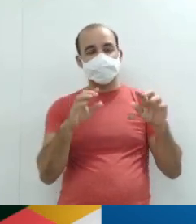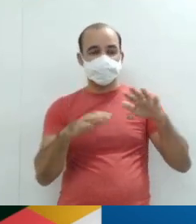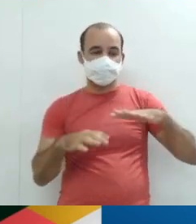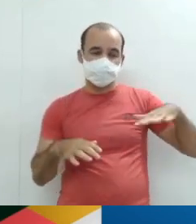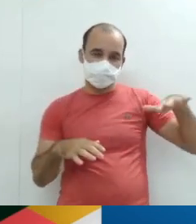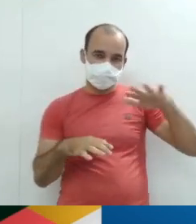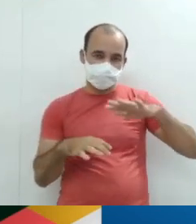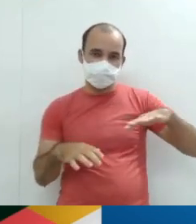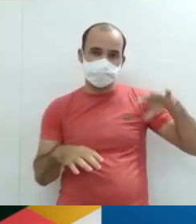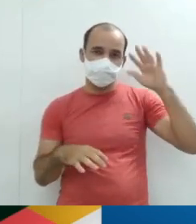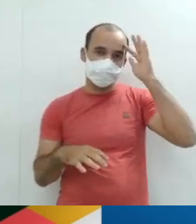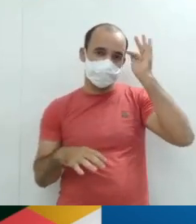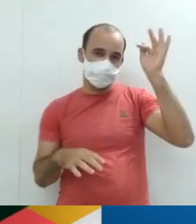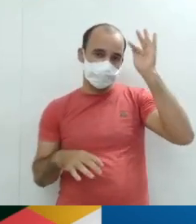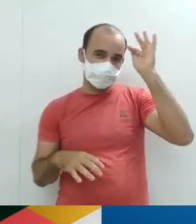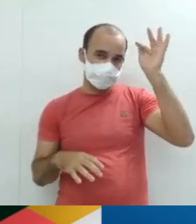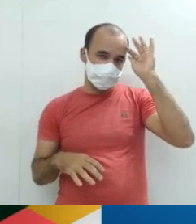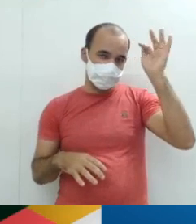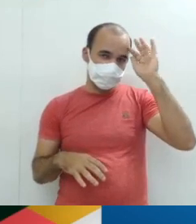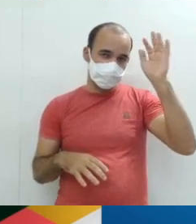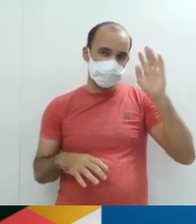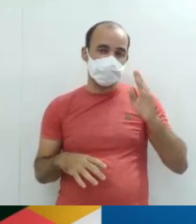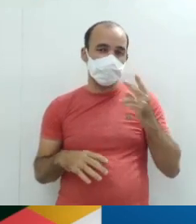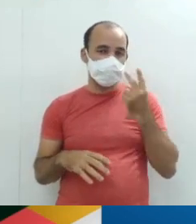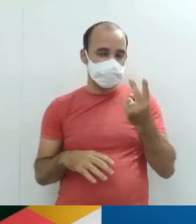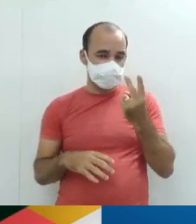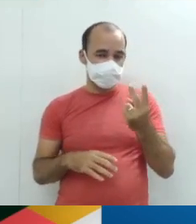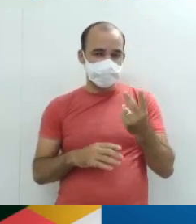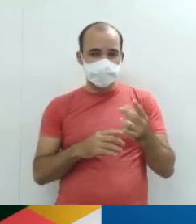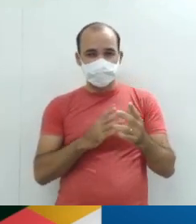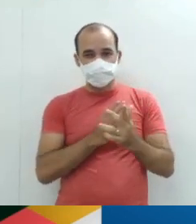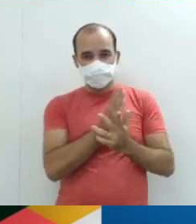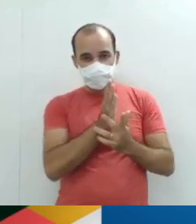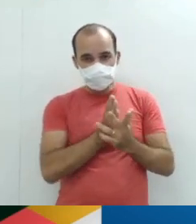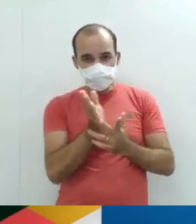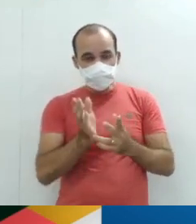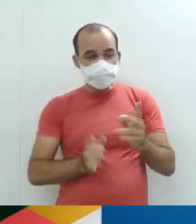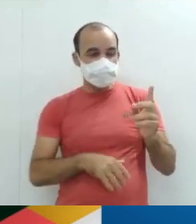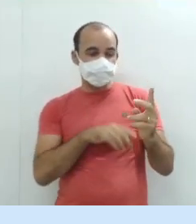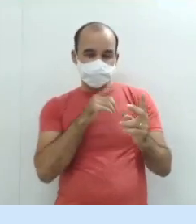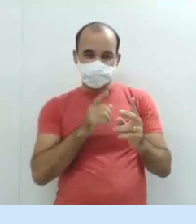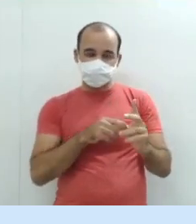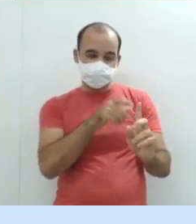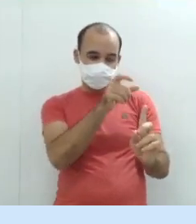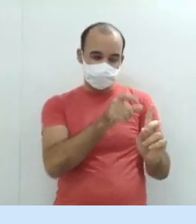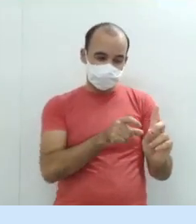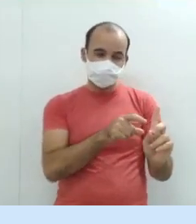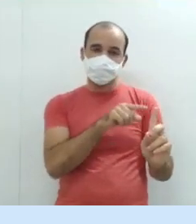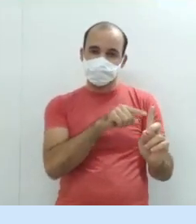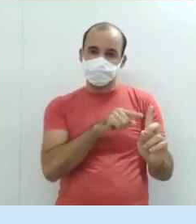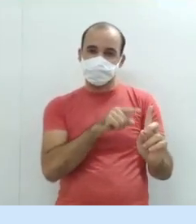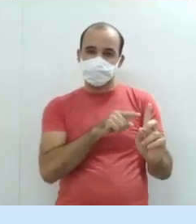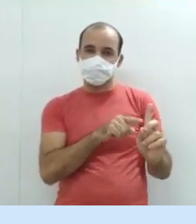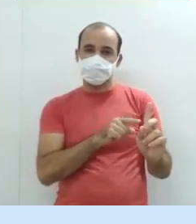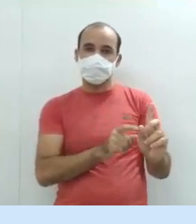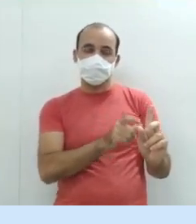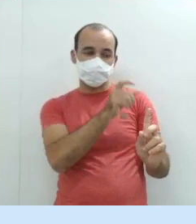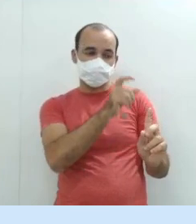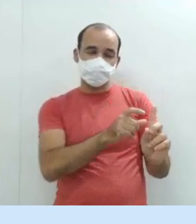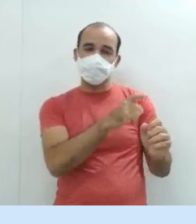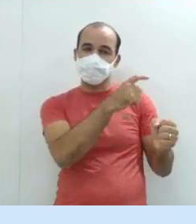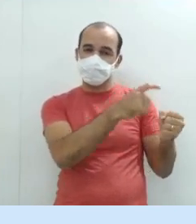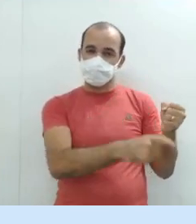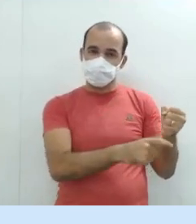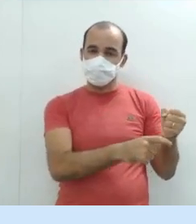duas conotações a respeito disso. O indivíduo como indivíduo e o indivíduo como pessoa,